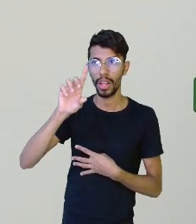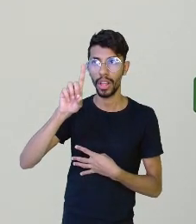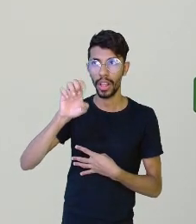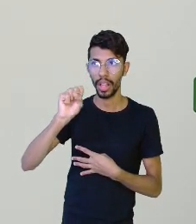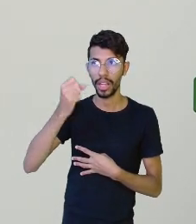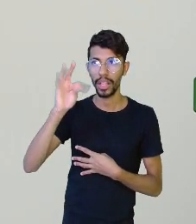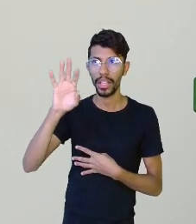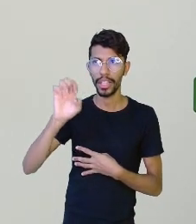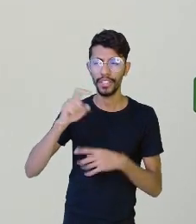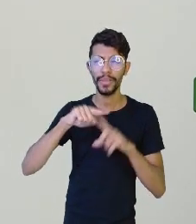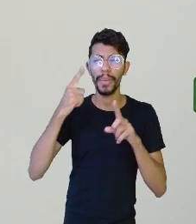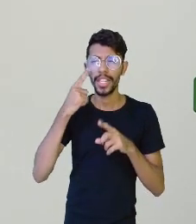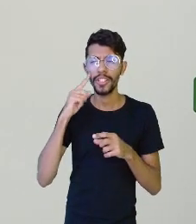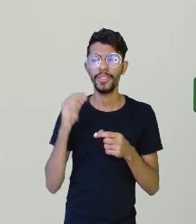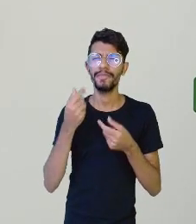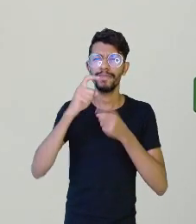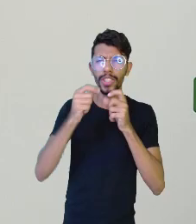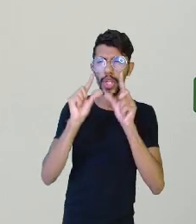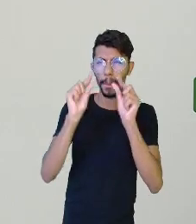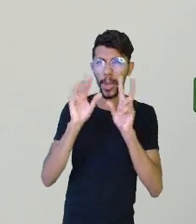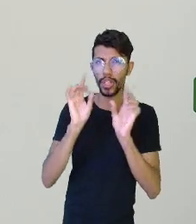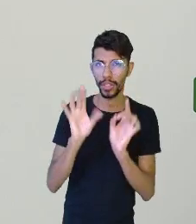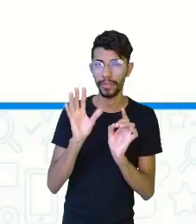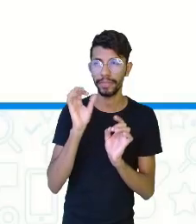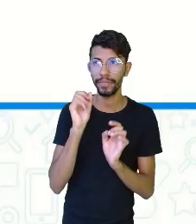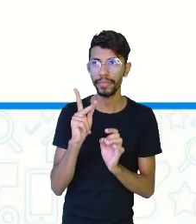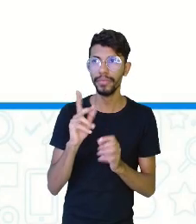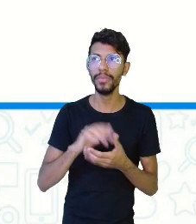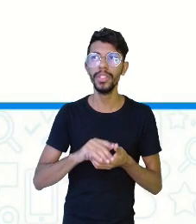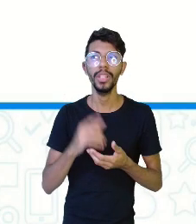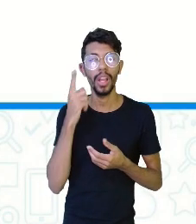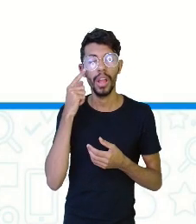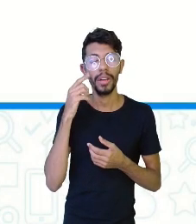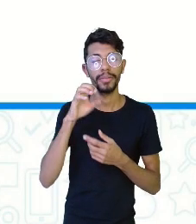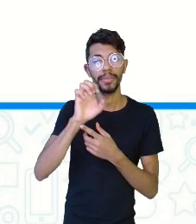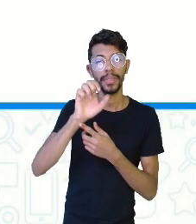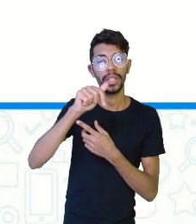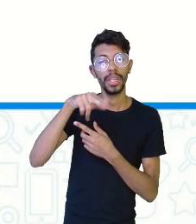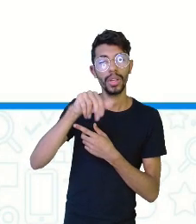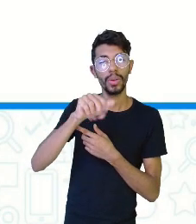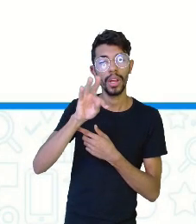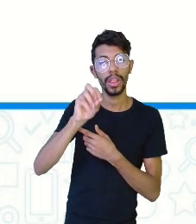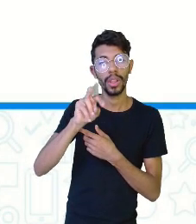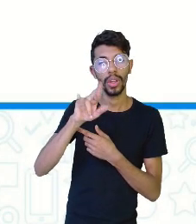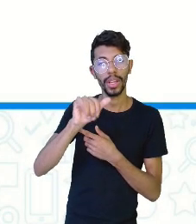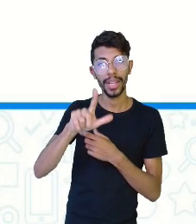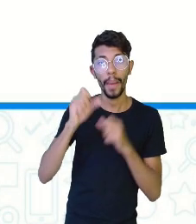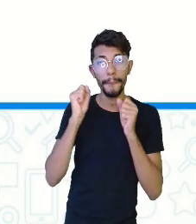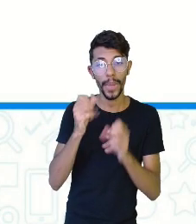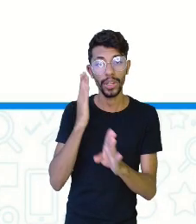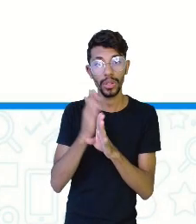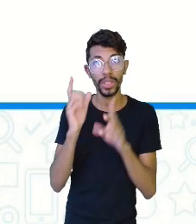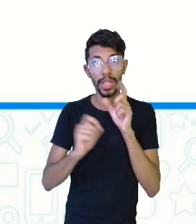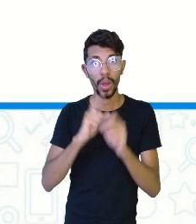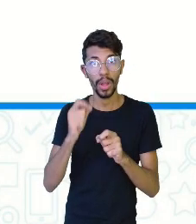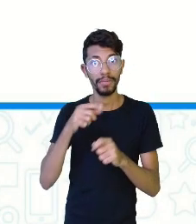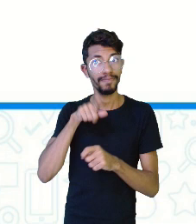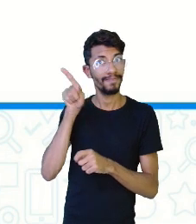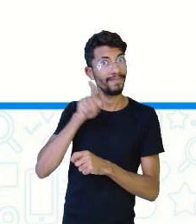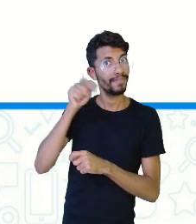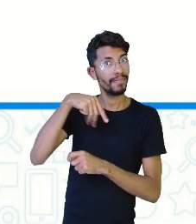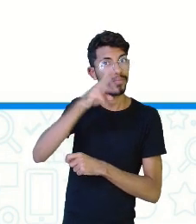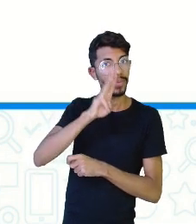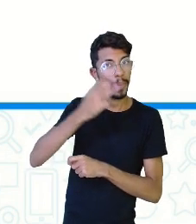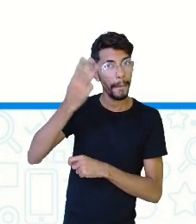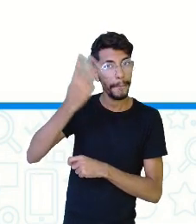pouquinho? O clima equatorial, ele pode ser encontrado no oeste do Maranhão e possui